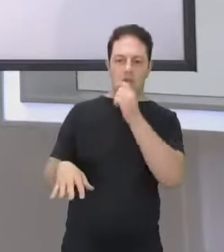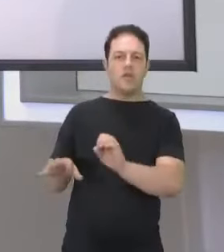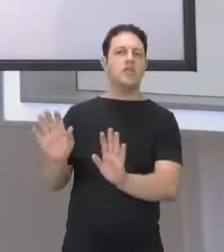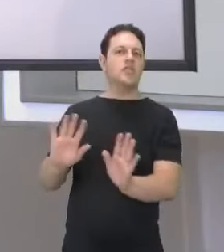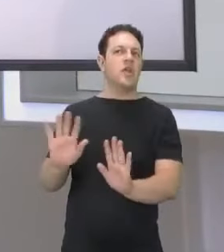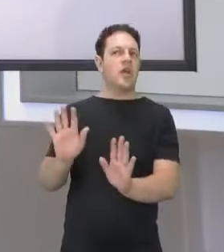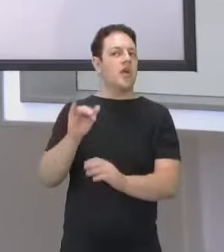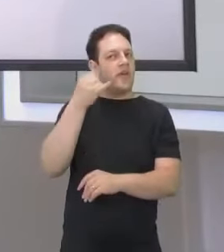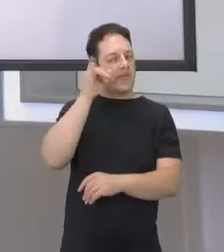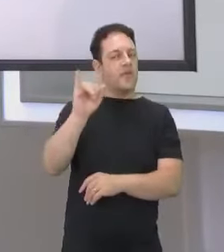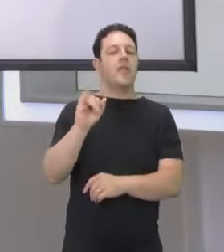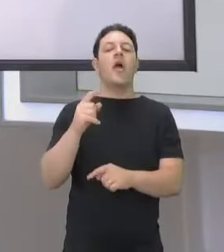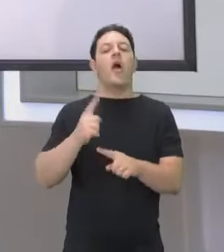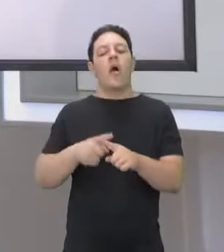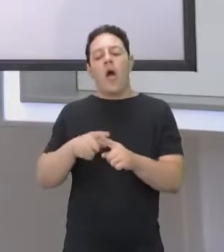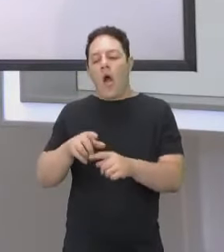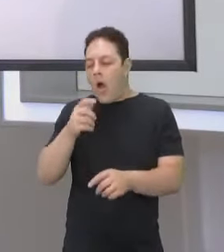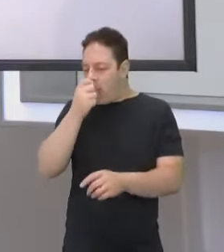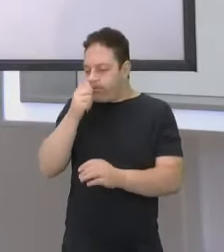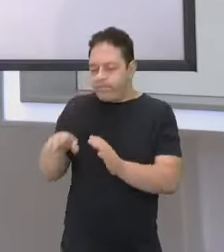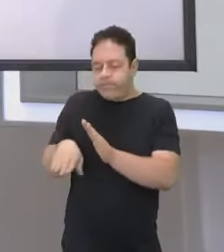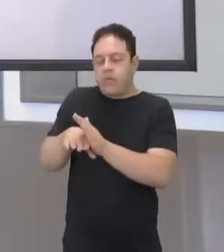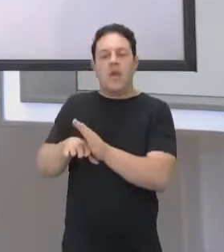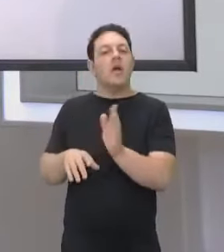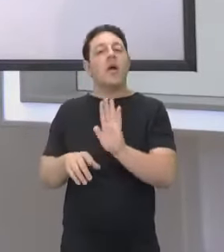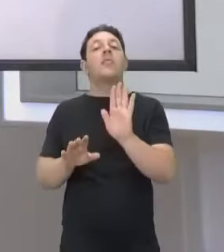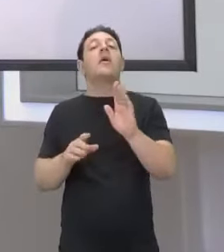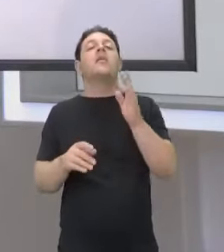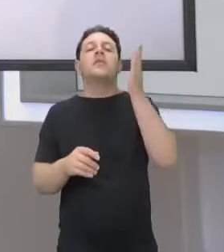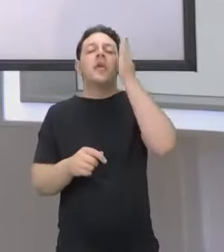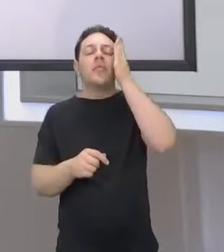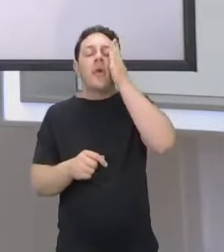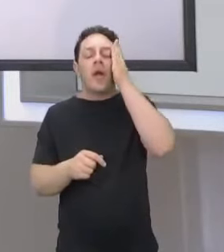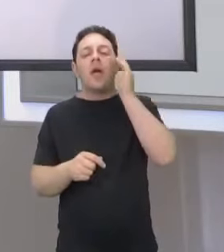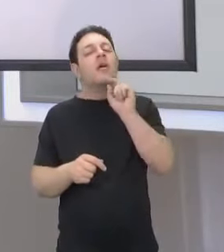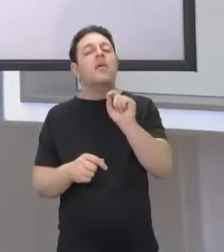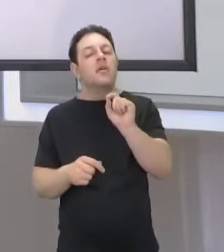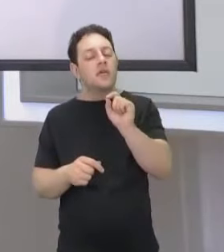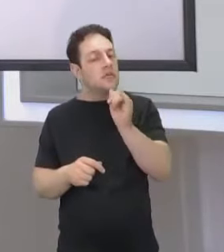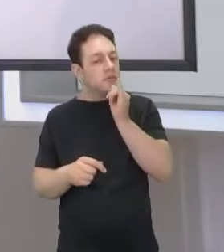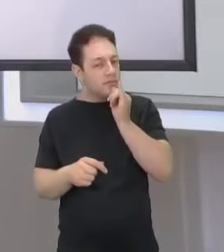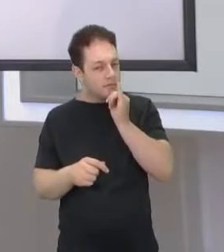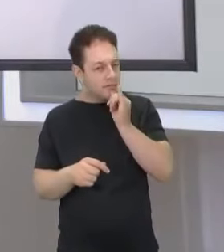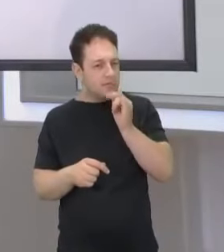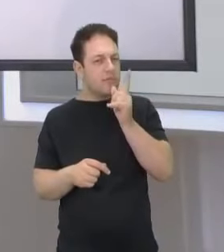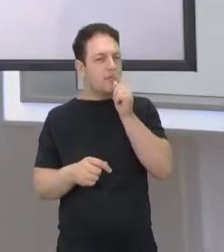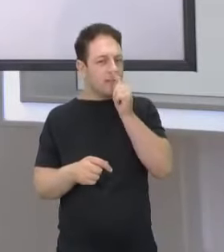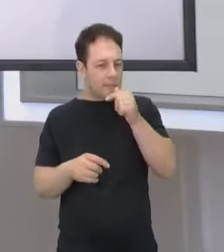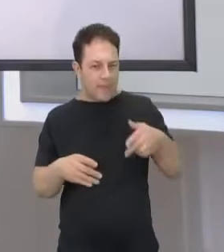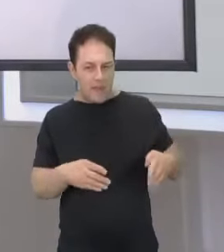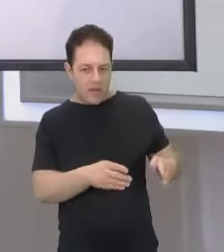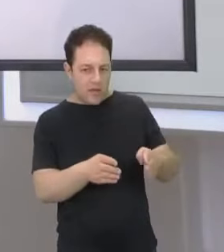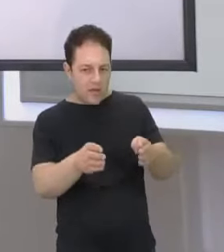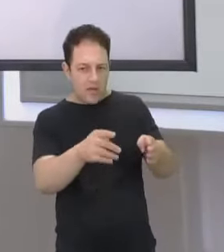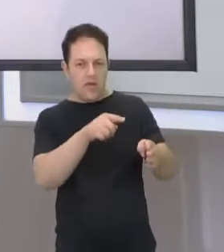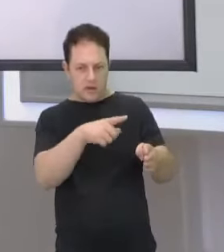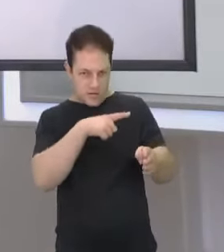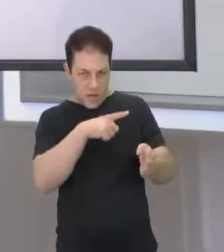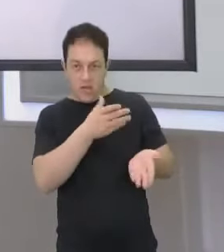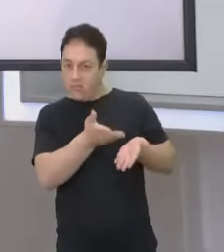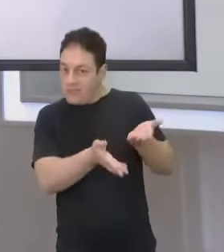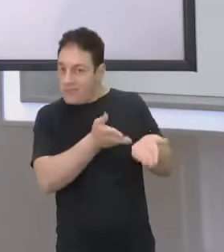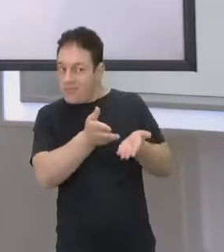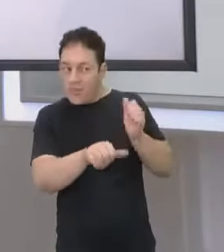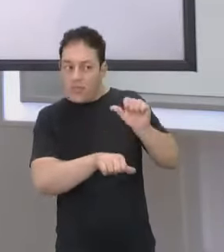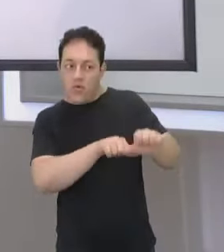entupir o bueiro, mas ele precisa ficar de olho, saber se aquele rio, né, como ele está sendo